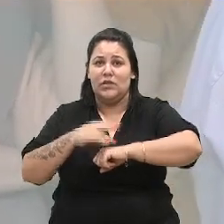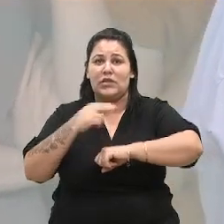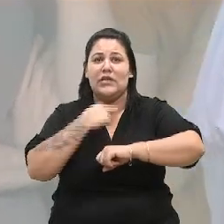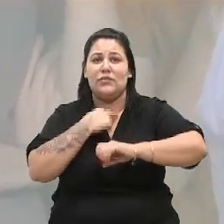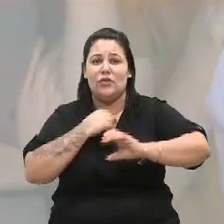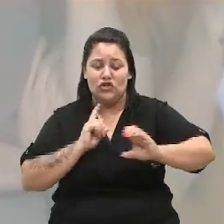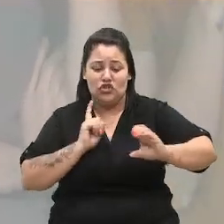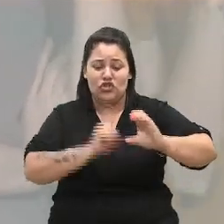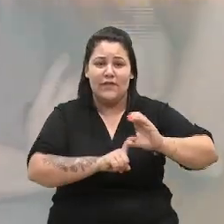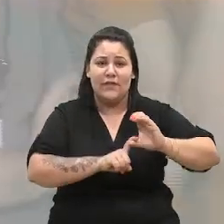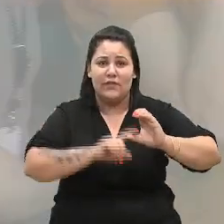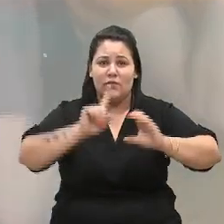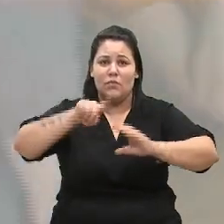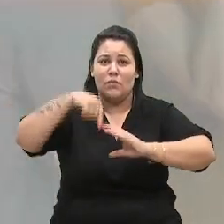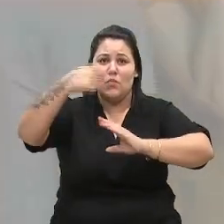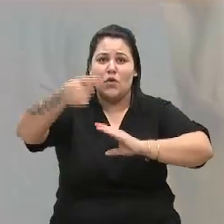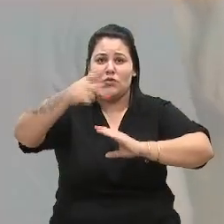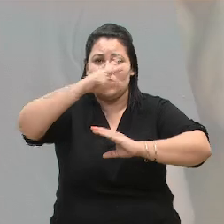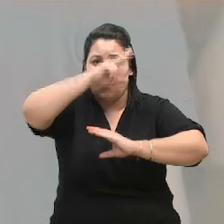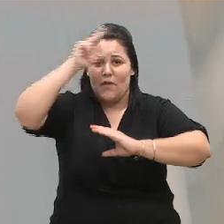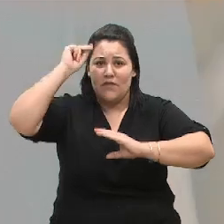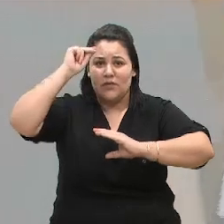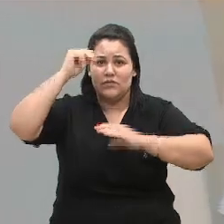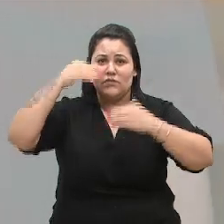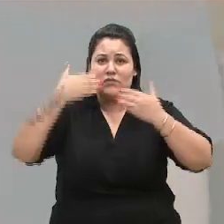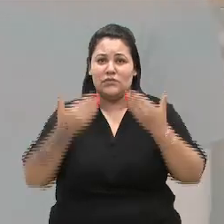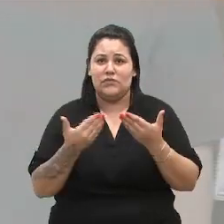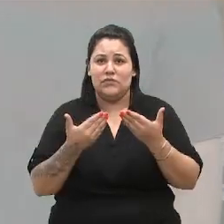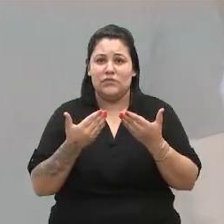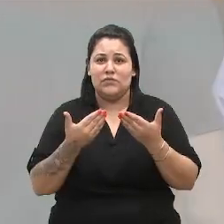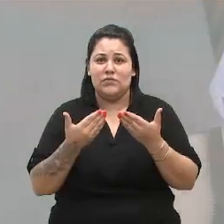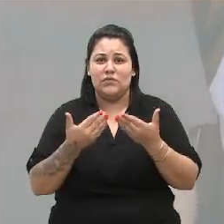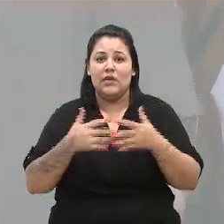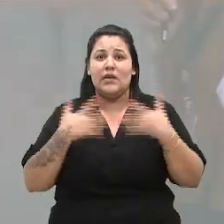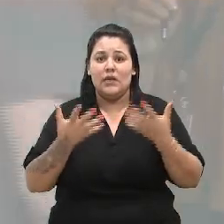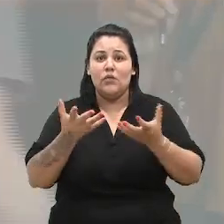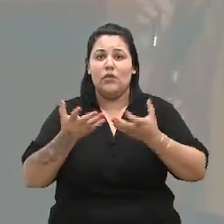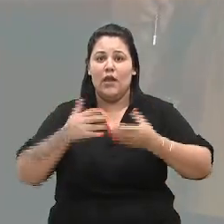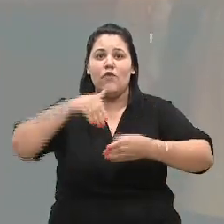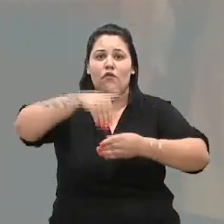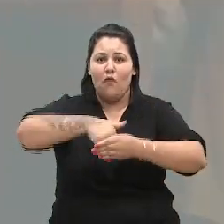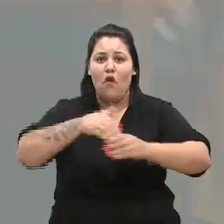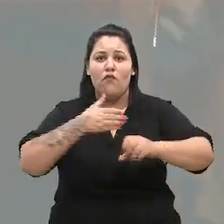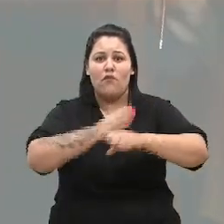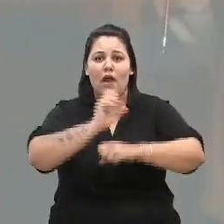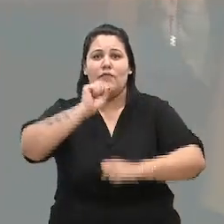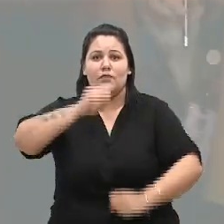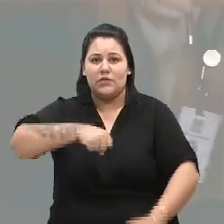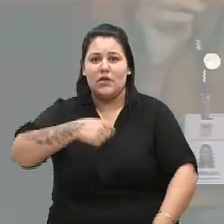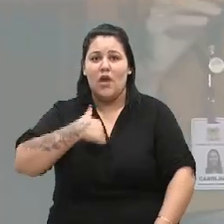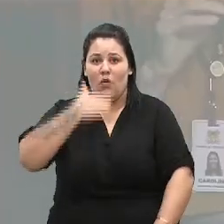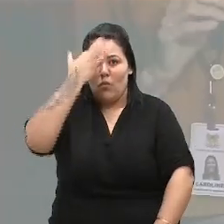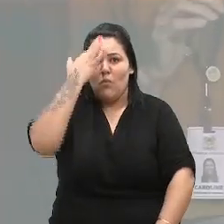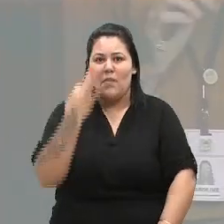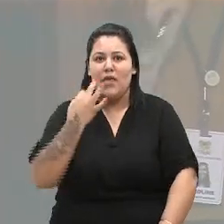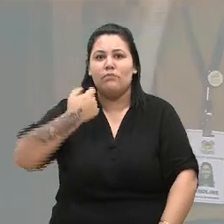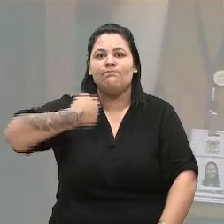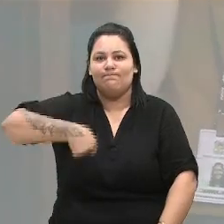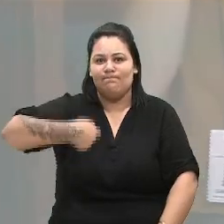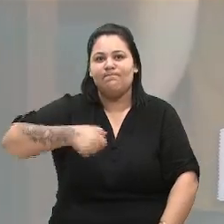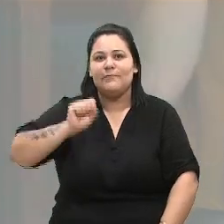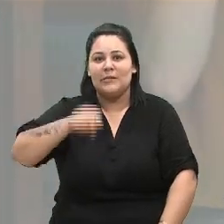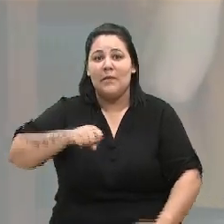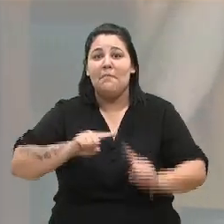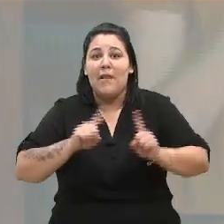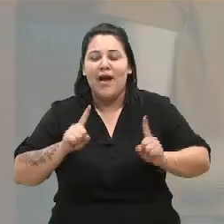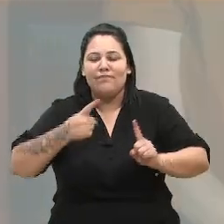próximo prefeito, deixar inviabilizado também, né? Então, quero dizer que voto favorável, que entendo que é uma necessidade, mas